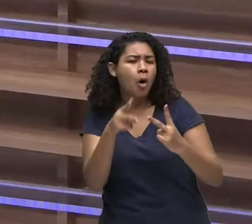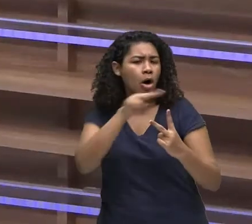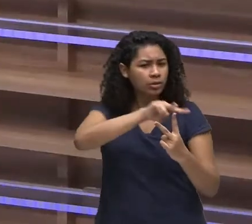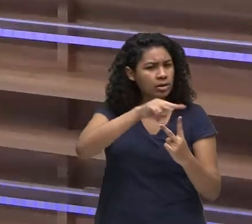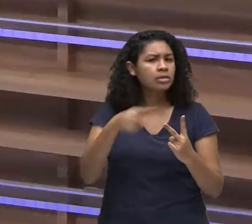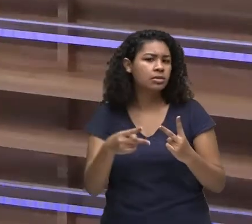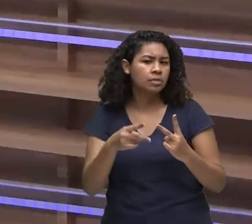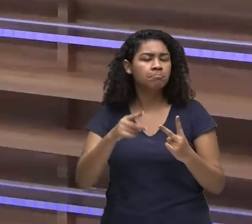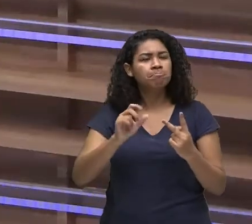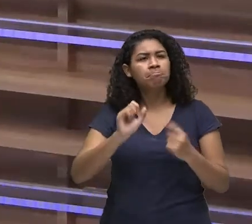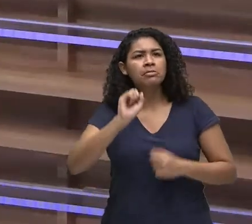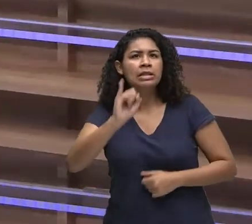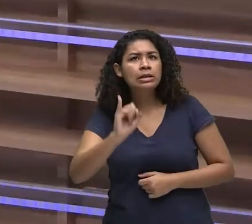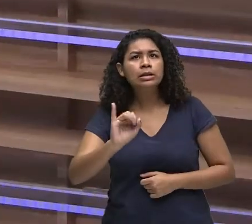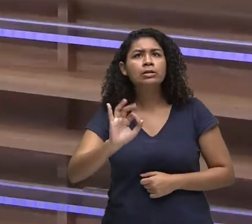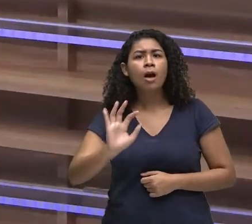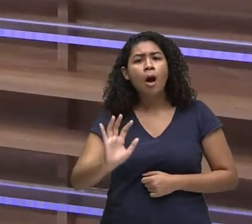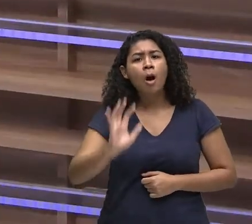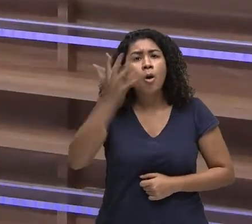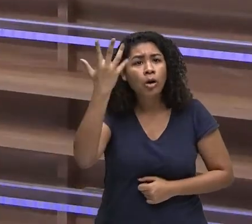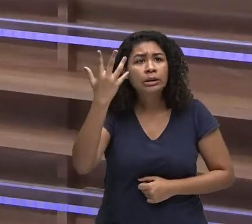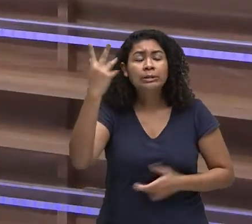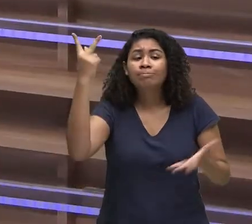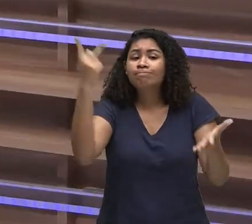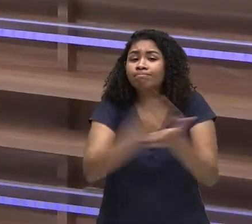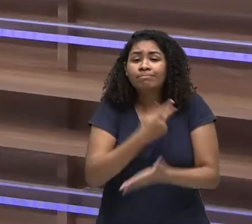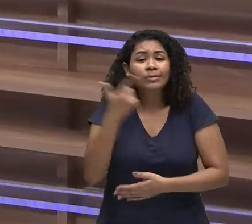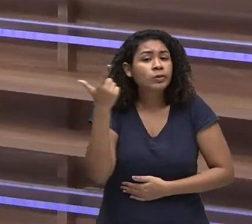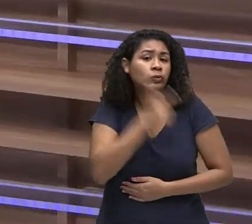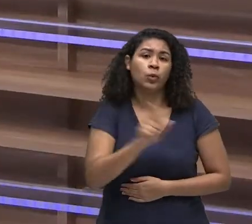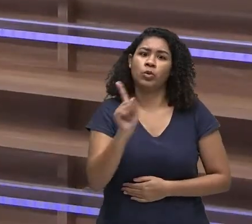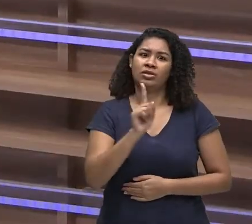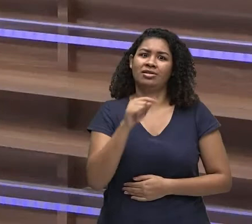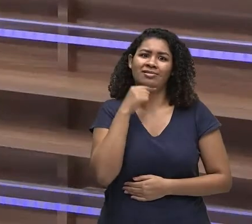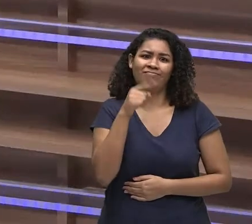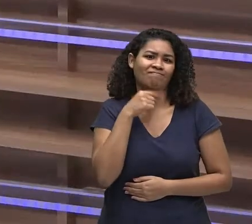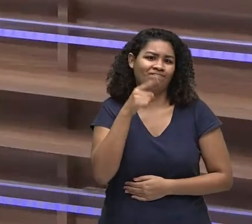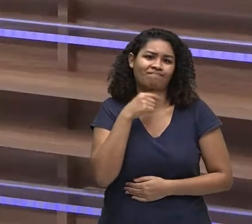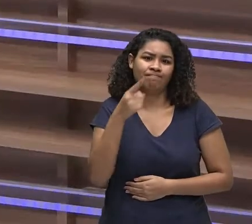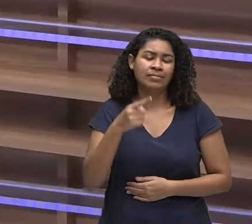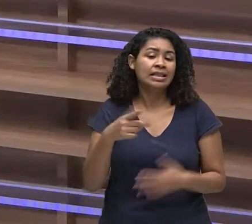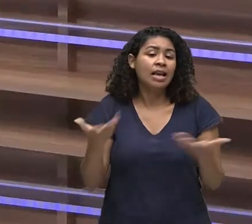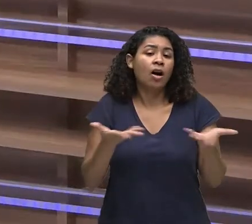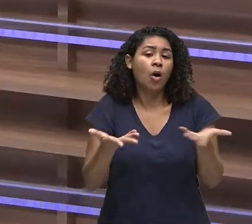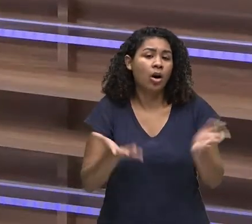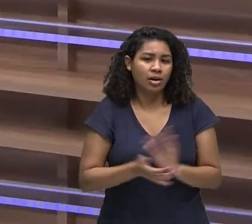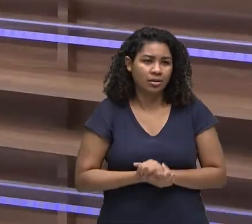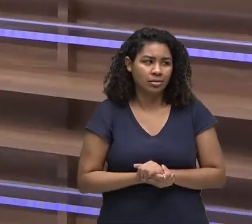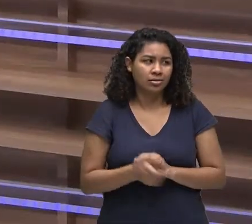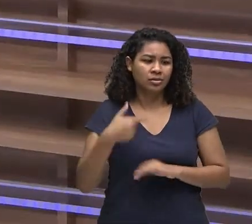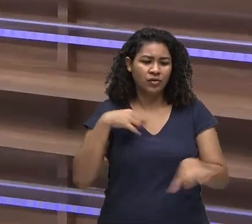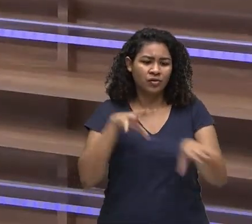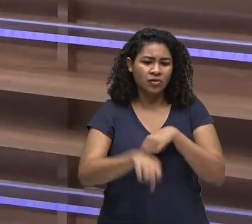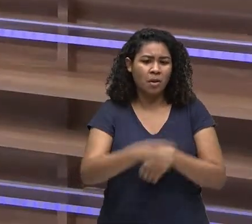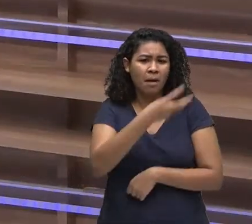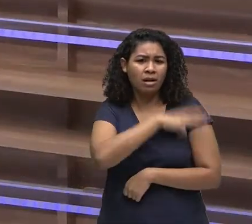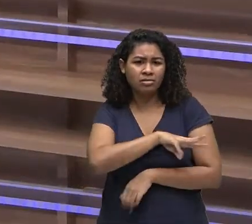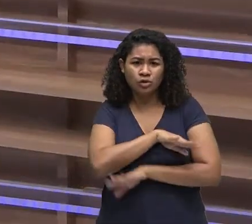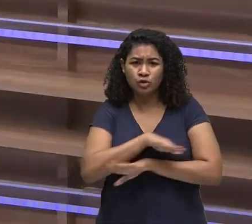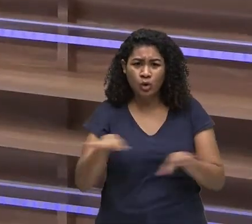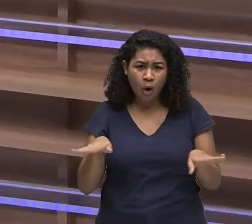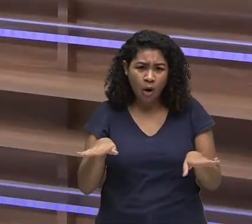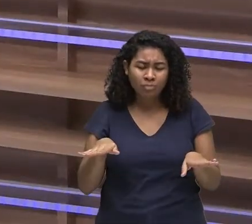em algum momento, não dar certo. Né? Eu não consegui ser jogador de futebol. E agora? Eu tenho só o ensino médio? Então, eu